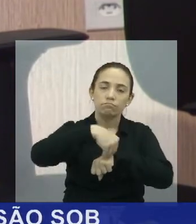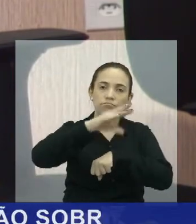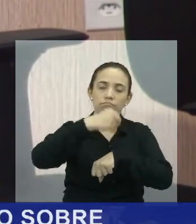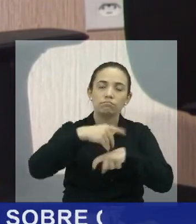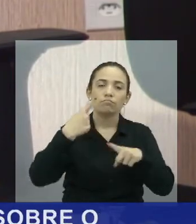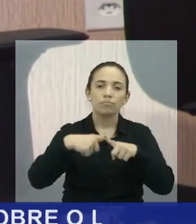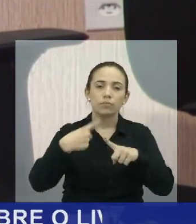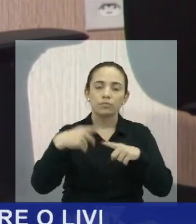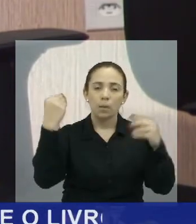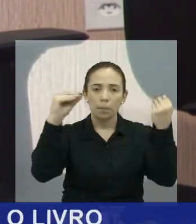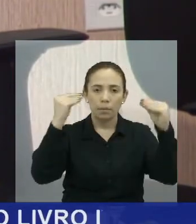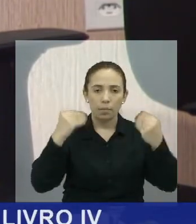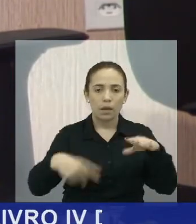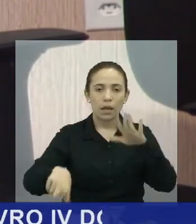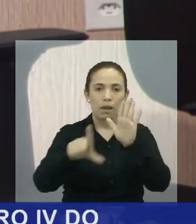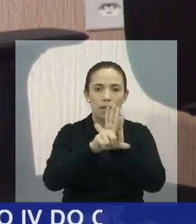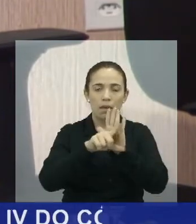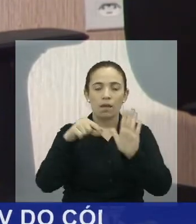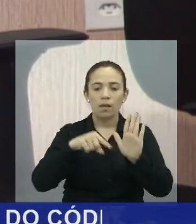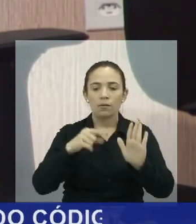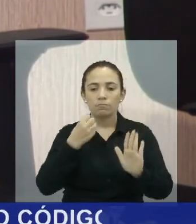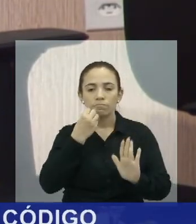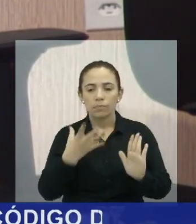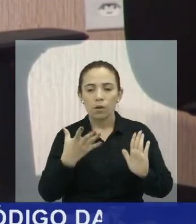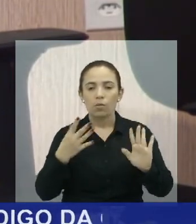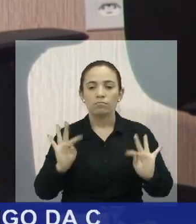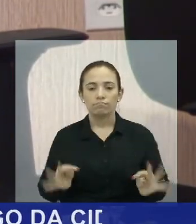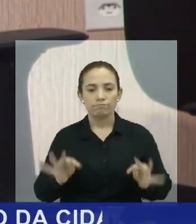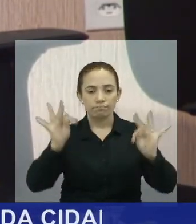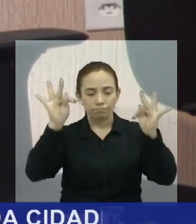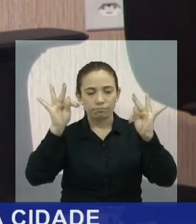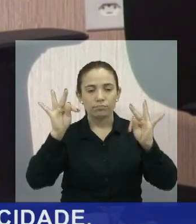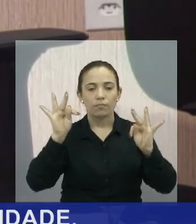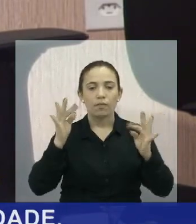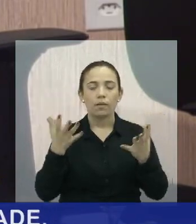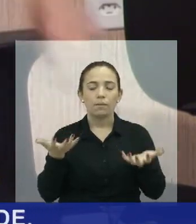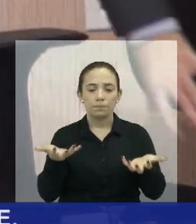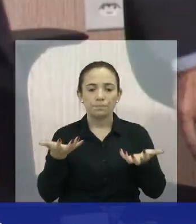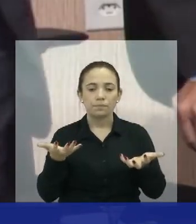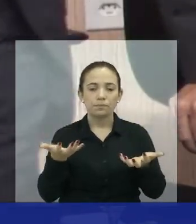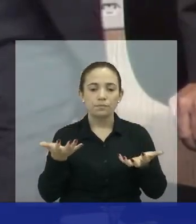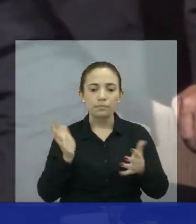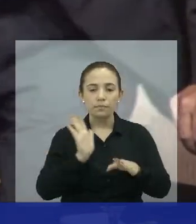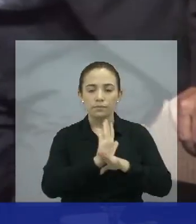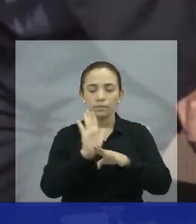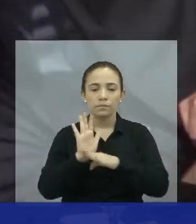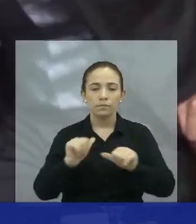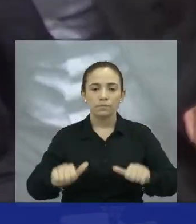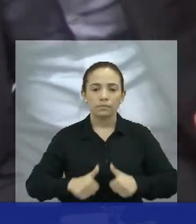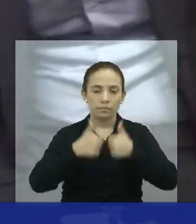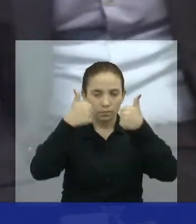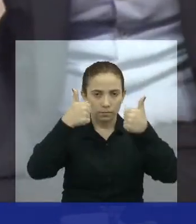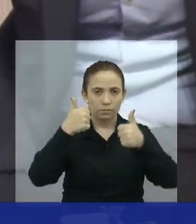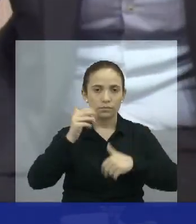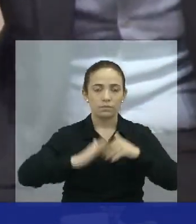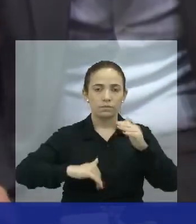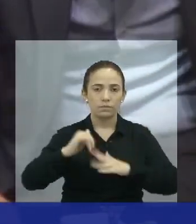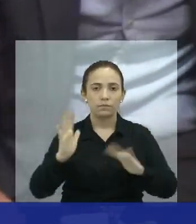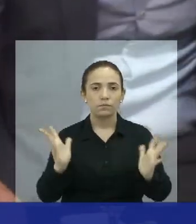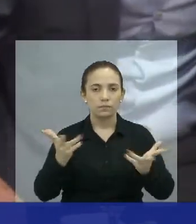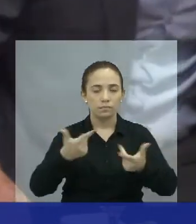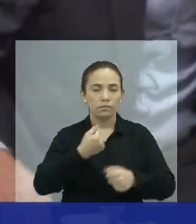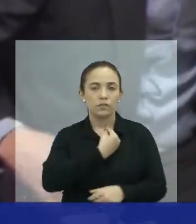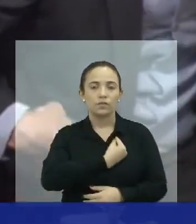construir uma lei que seja moderna e que, ao mesmo tempo, ela possa contribuir para a melhoria da qualidade de vida de